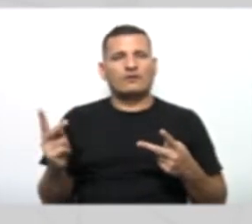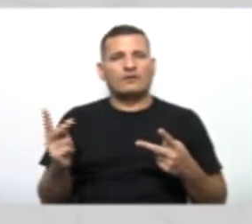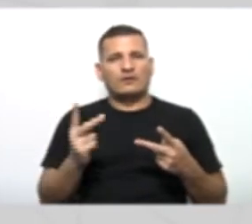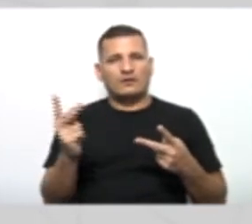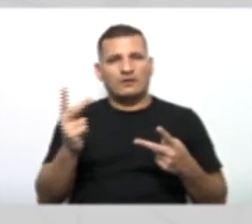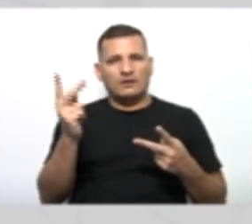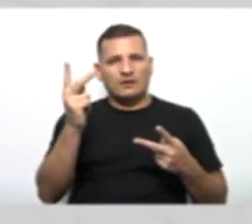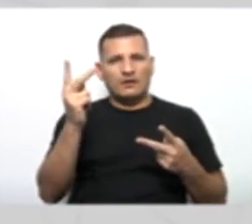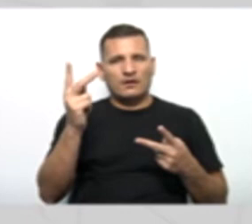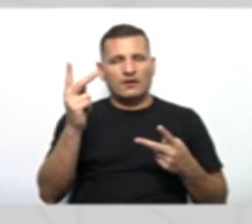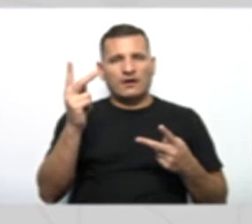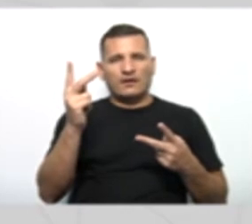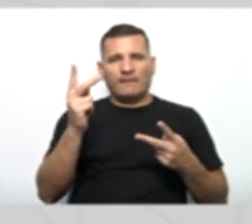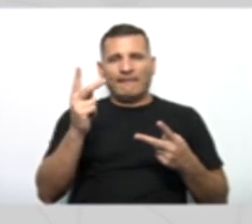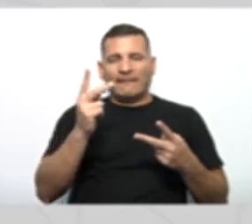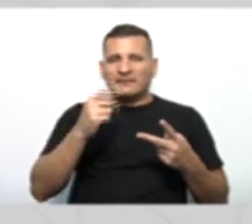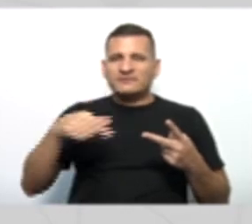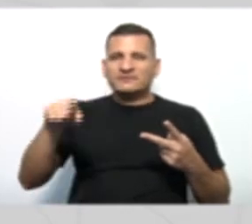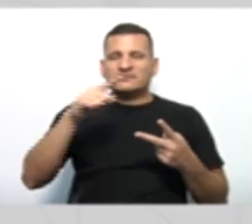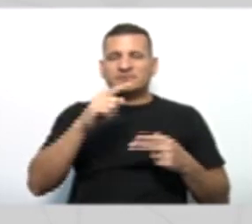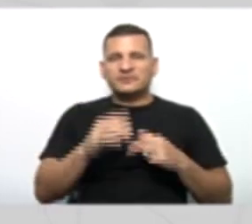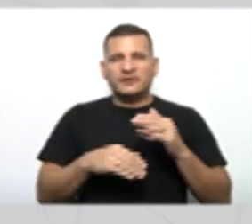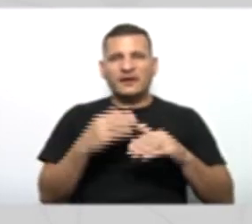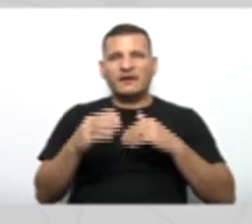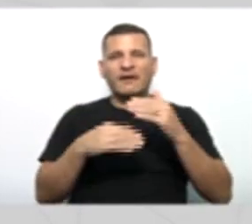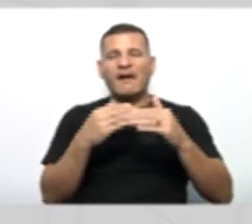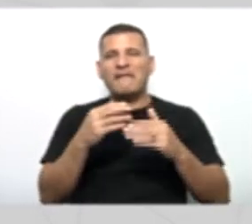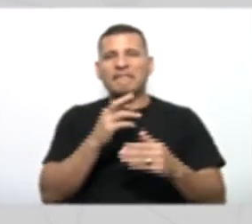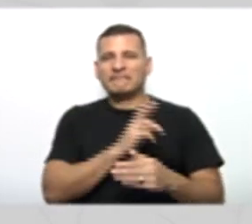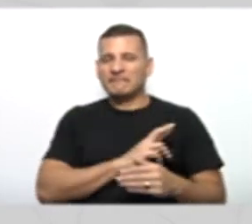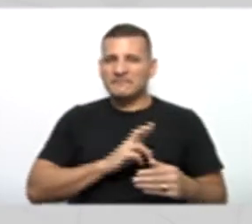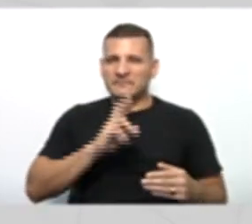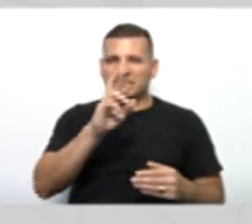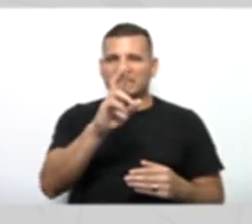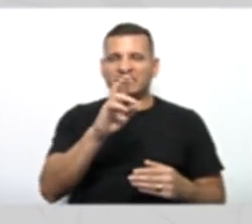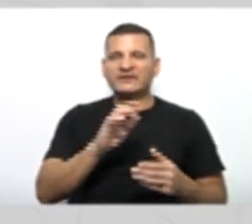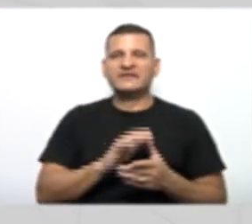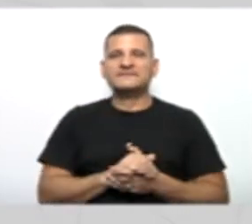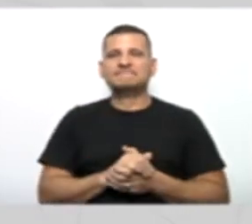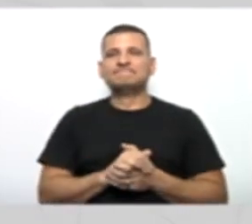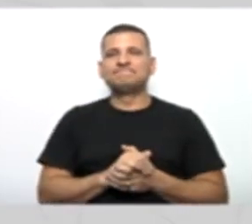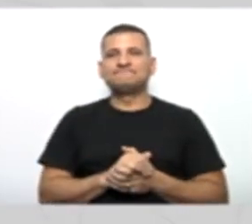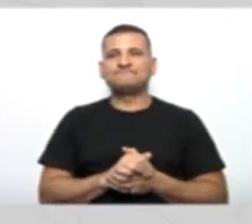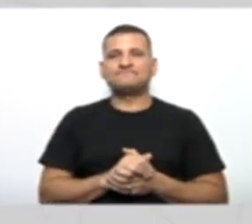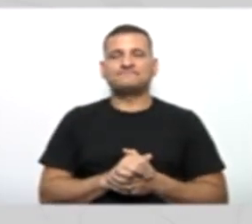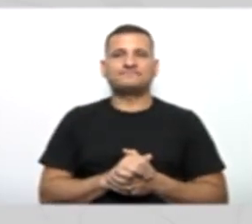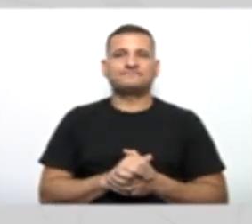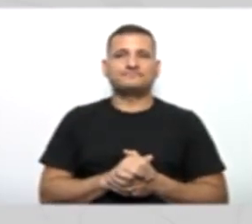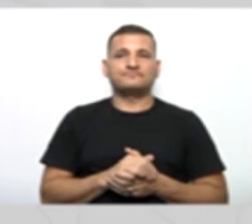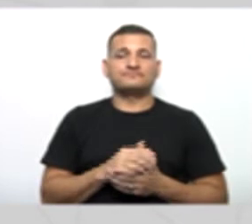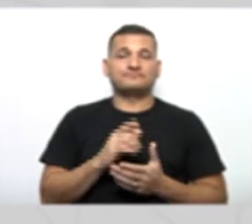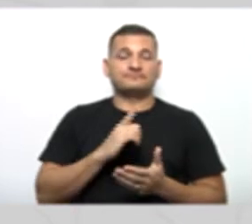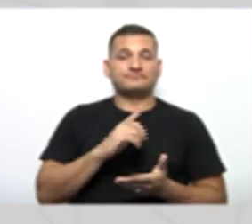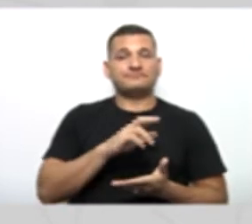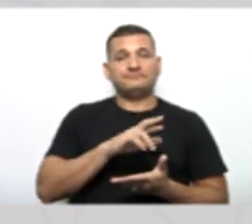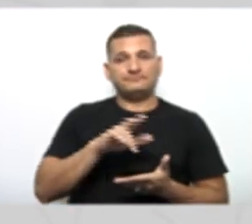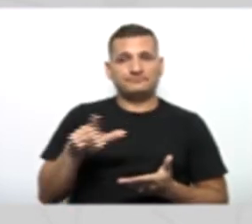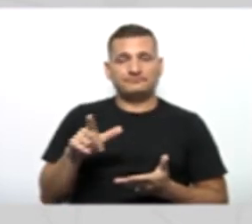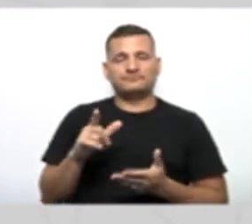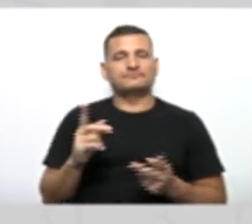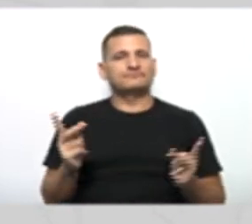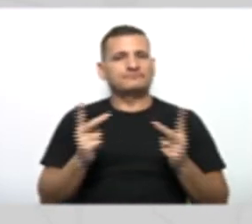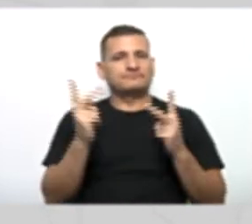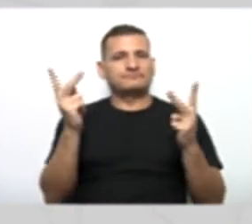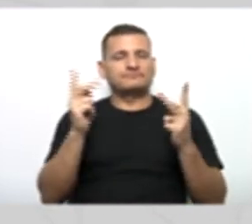construídos na que vocês construíram no âmbito da religião que vocês fazem parte tão existem valores que